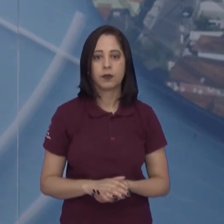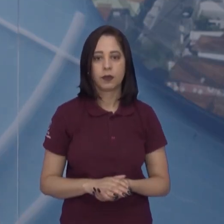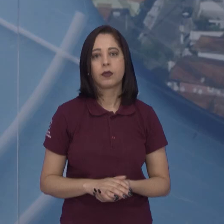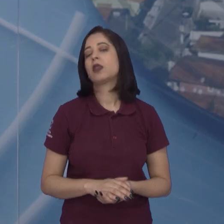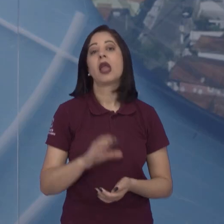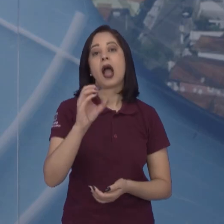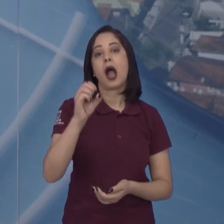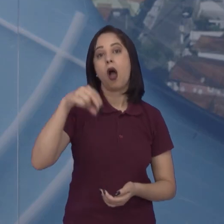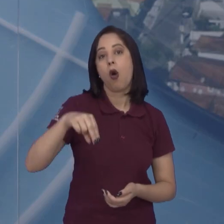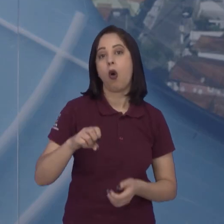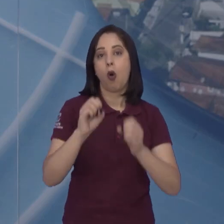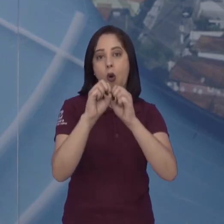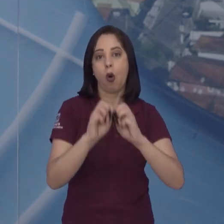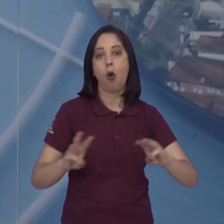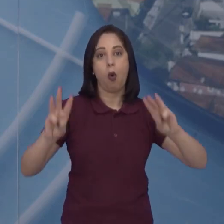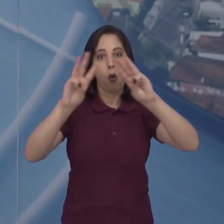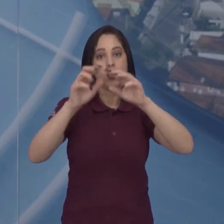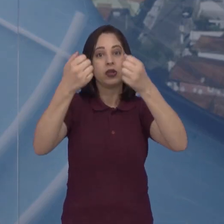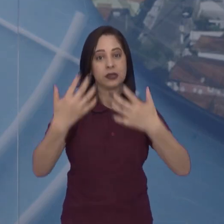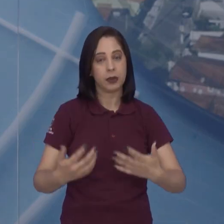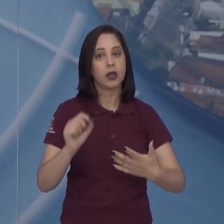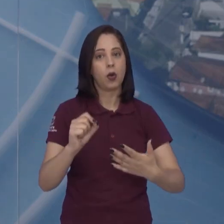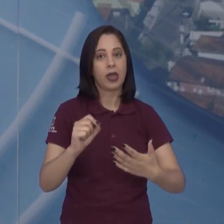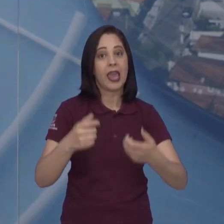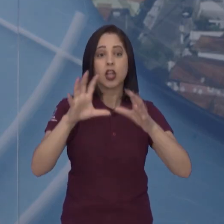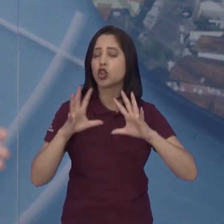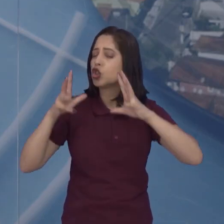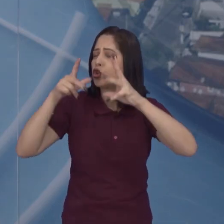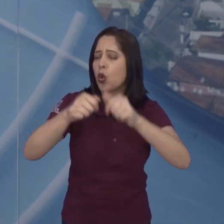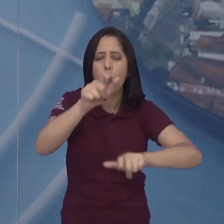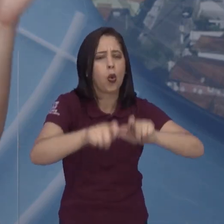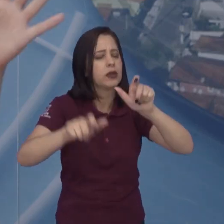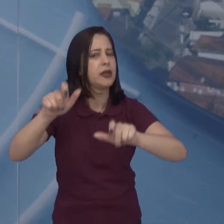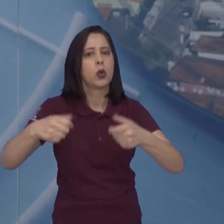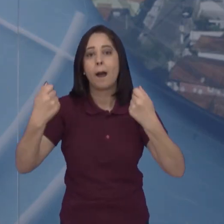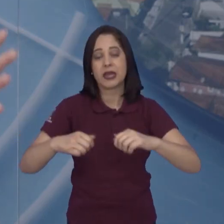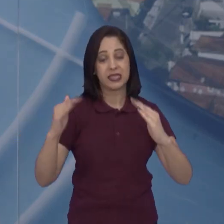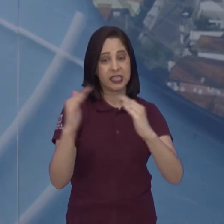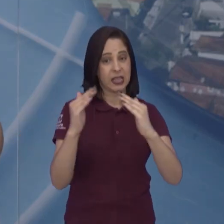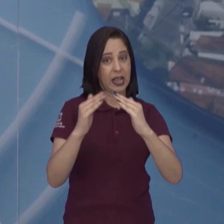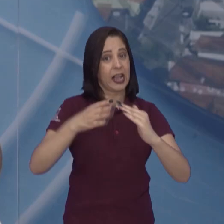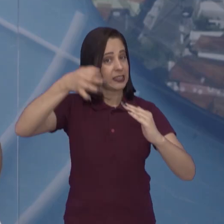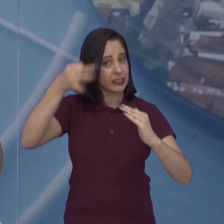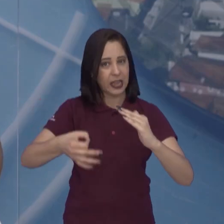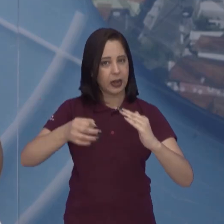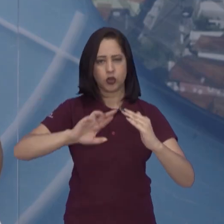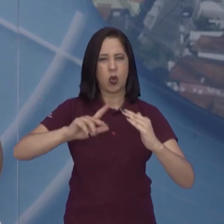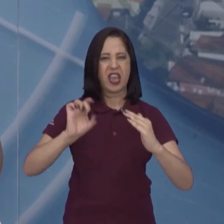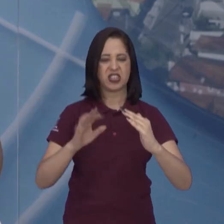falam isso, né, desse conceito de moradia digna, né, que é muito mais do que você ter ali, né, um teto com 4